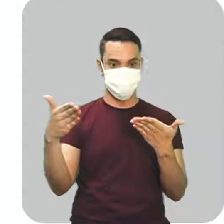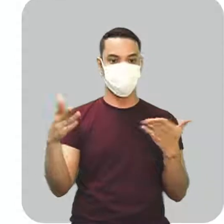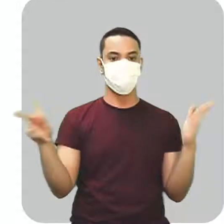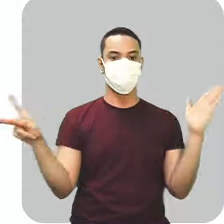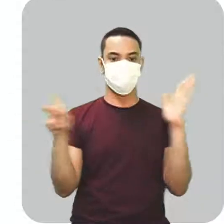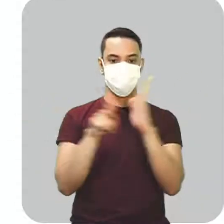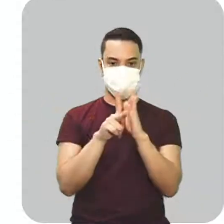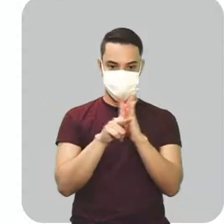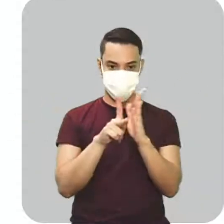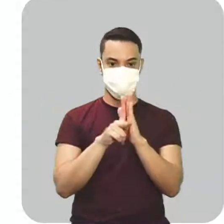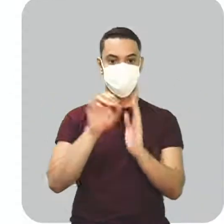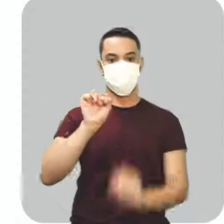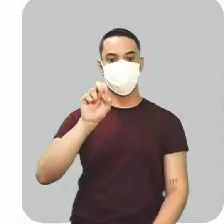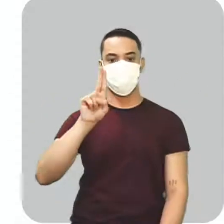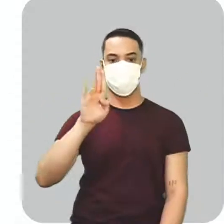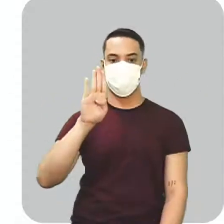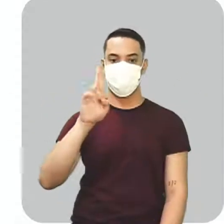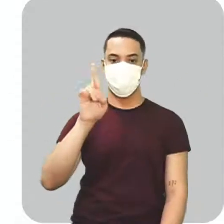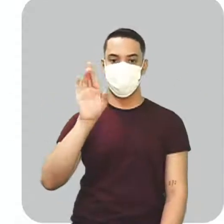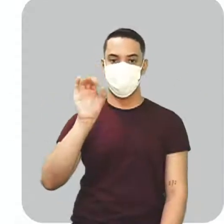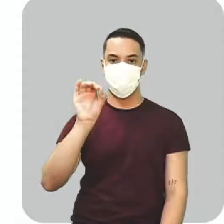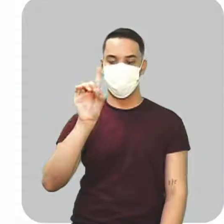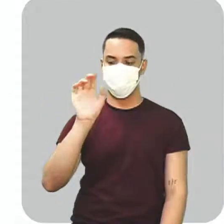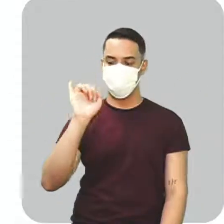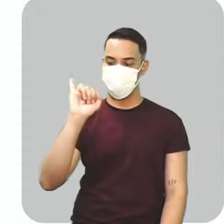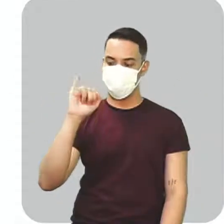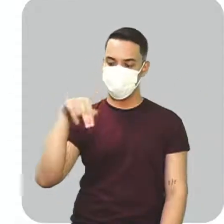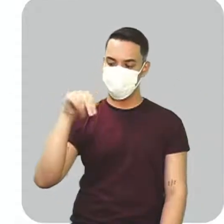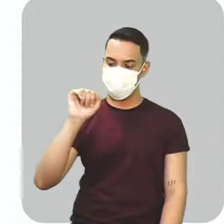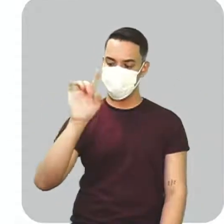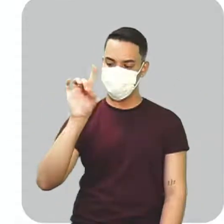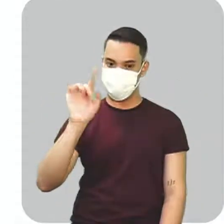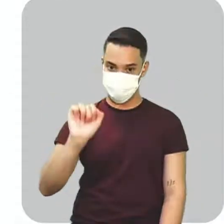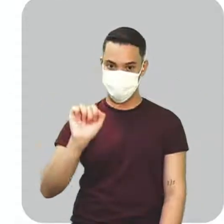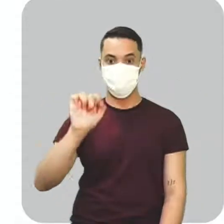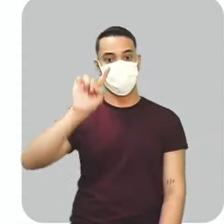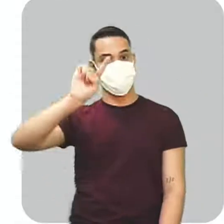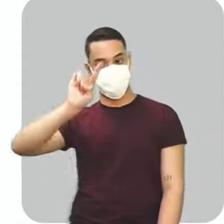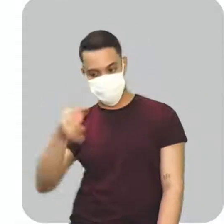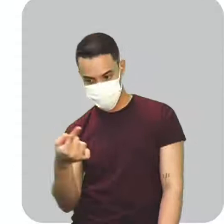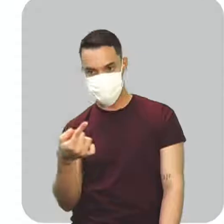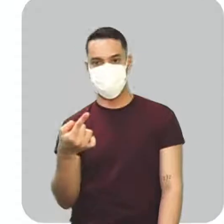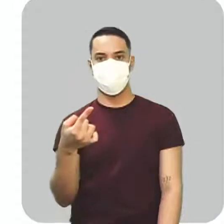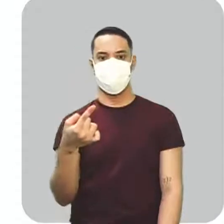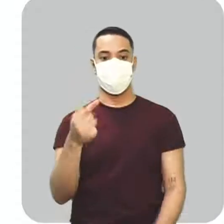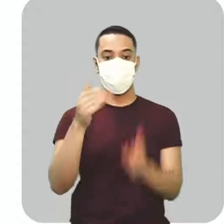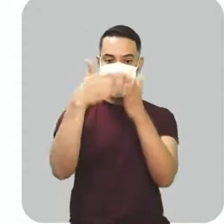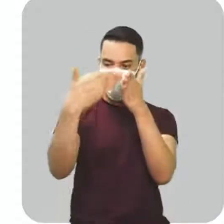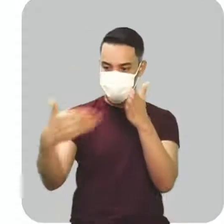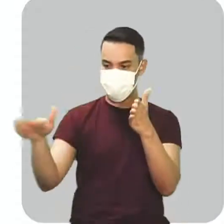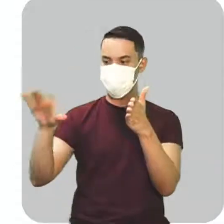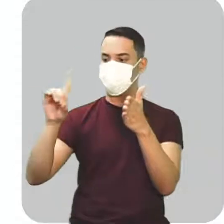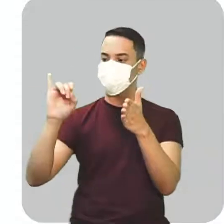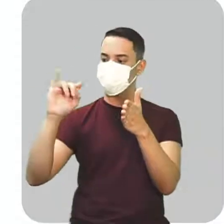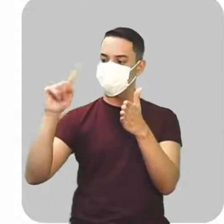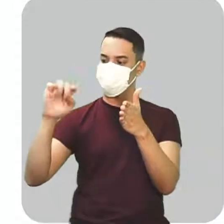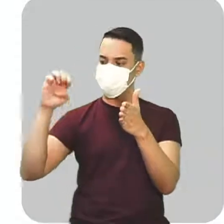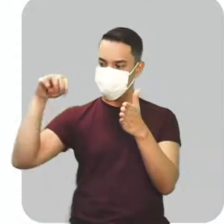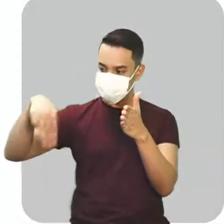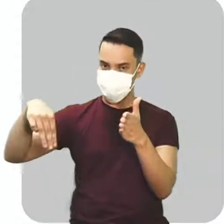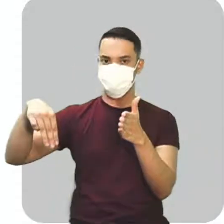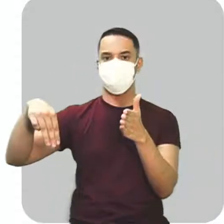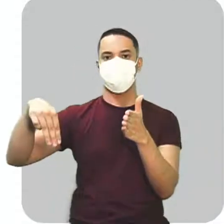então terminou a oração subordinada, você vai colocar a pontuação, vírgula, tá bom? E depois fica a oração